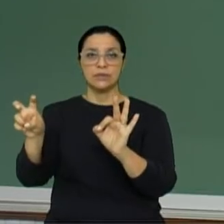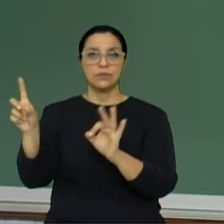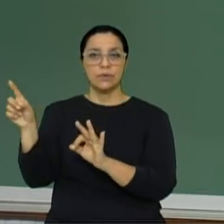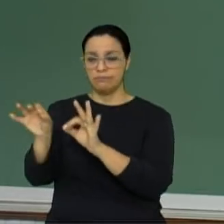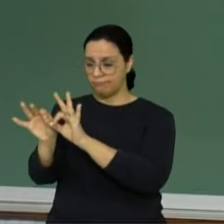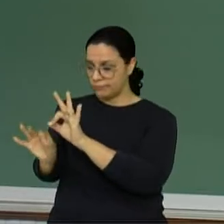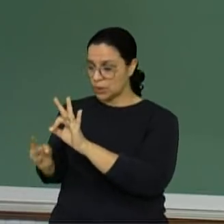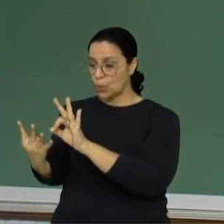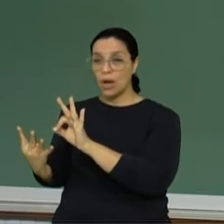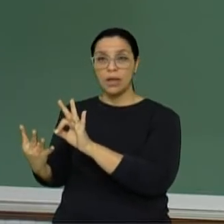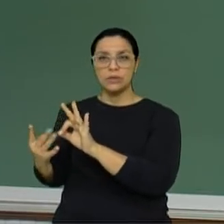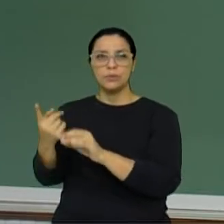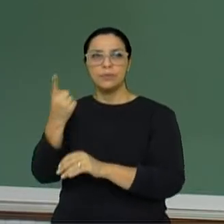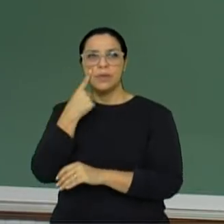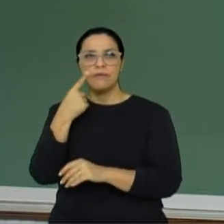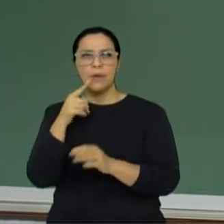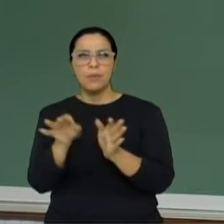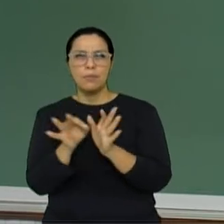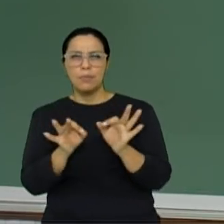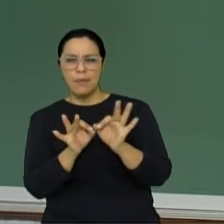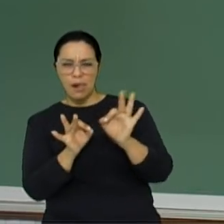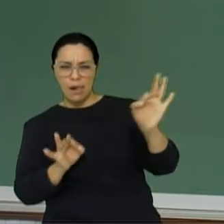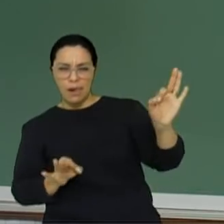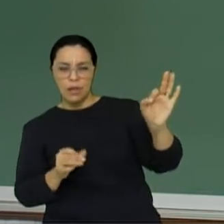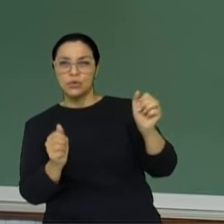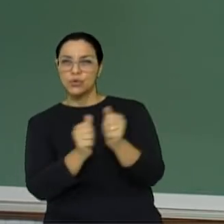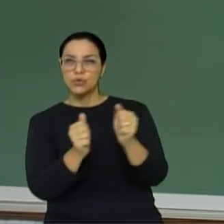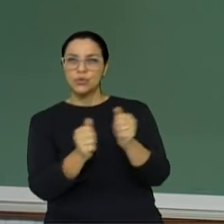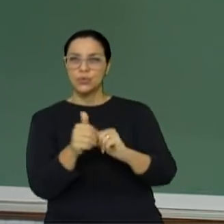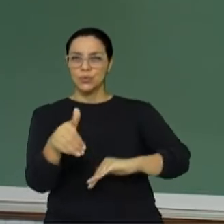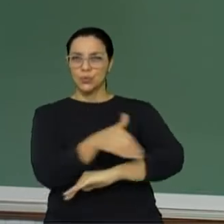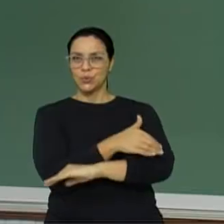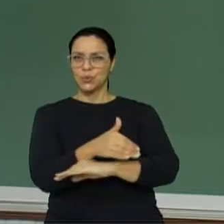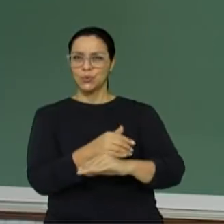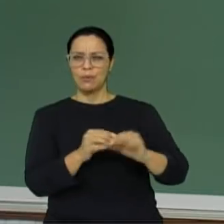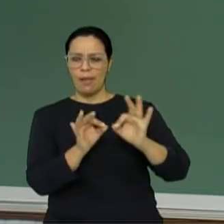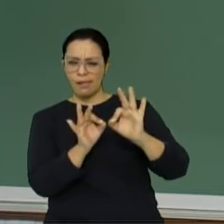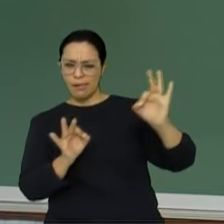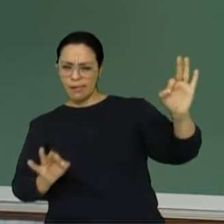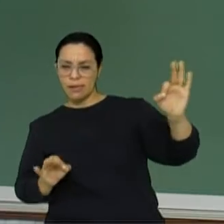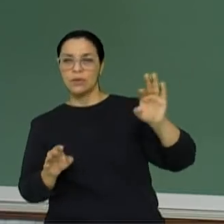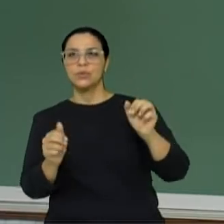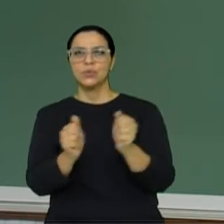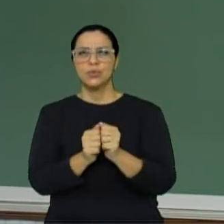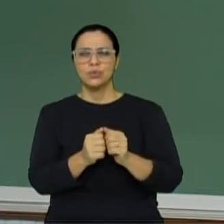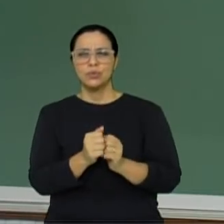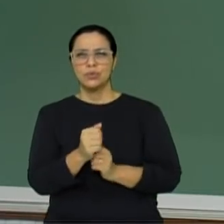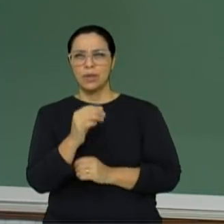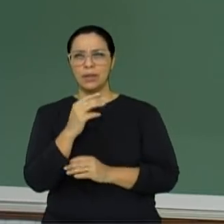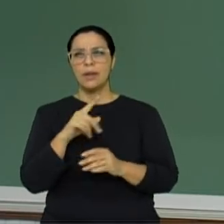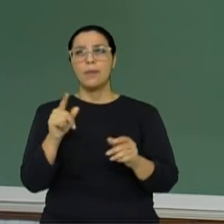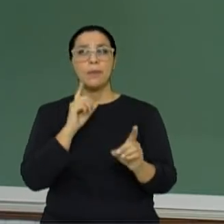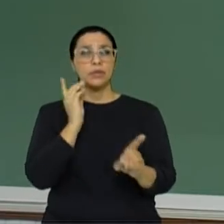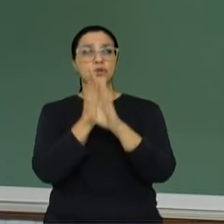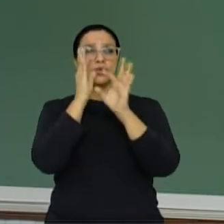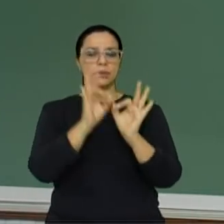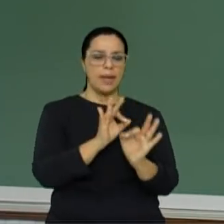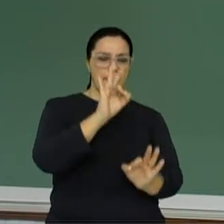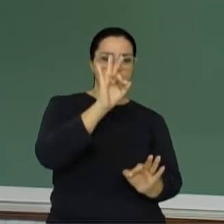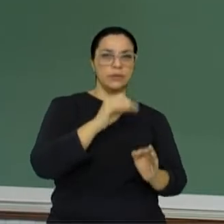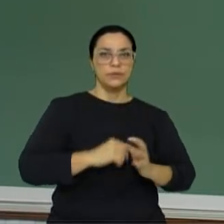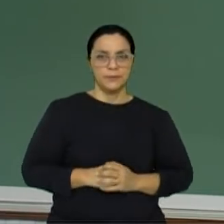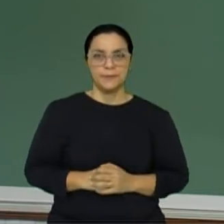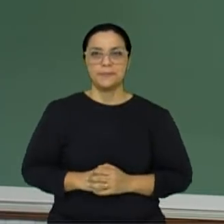desceu 4 aqui a fim de enxergar, né, a outra extremidade lá do outro lado da rua, dessa linha que ele, né, quer descobrir a